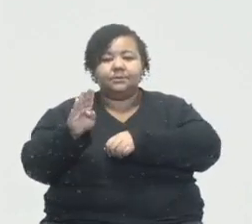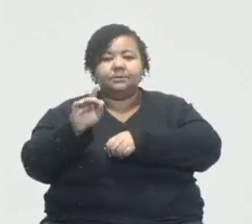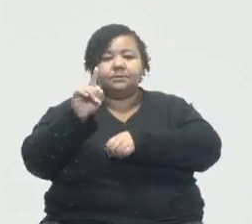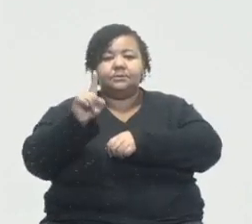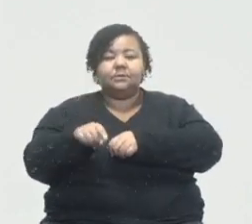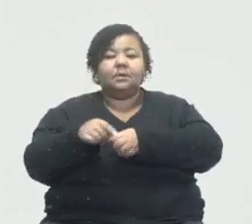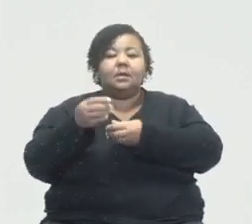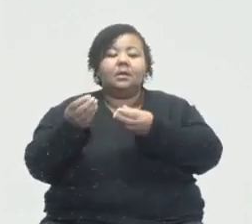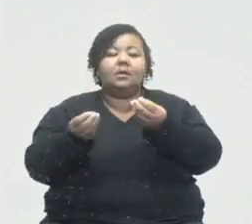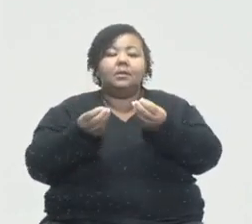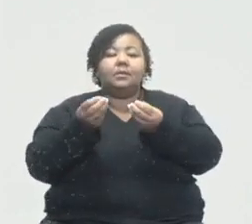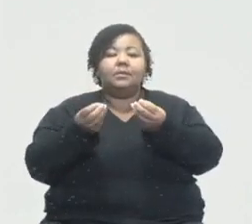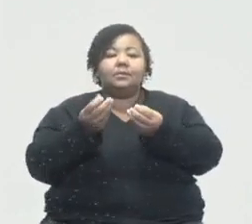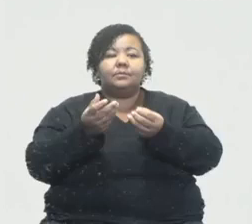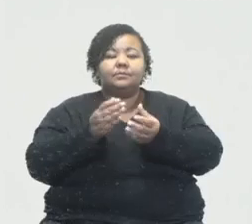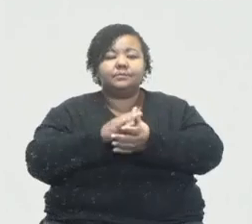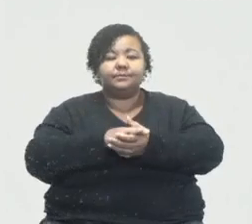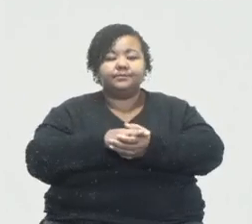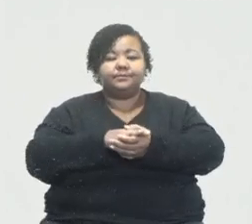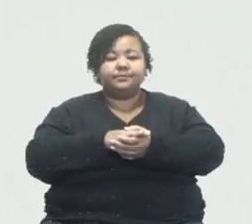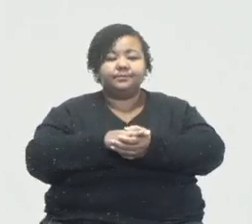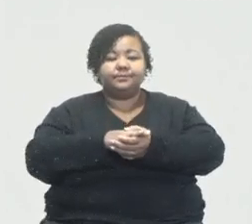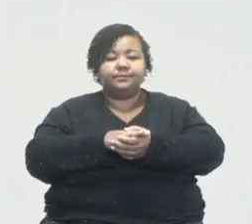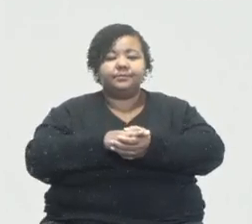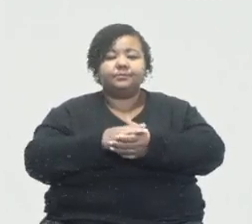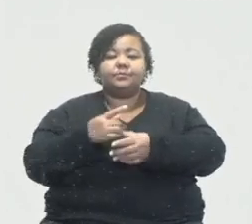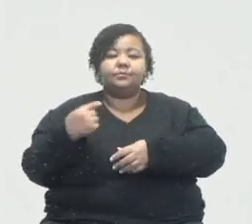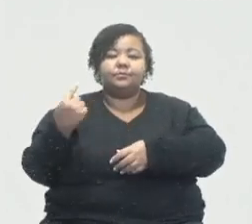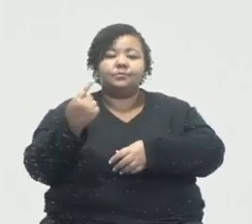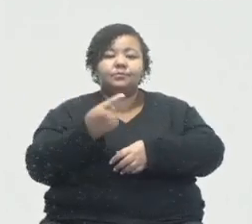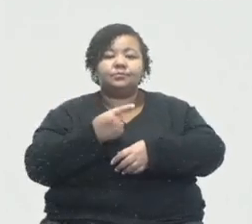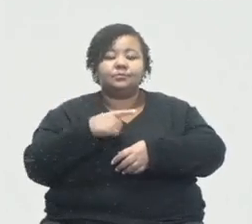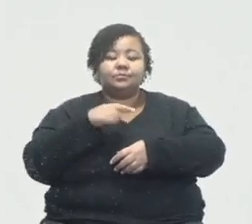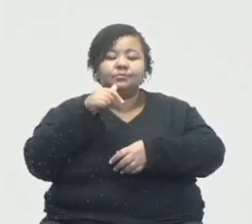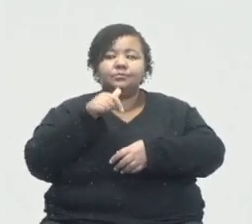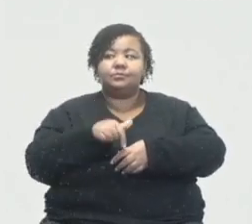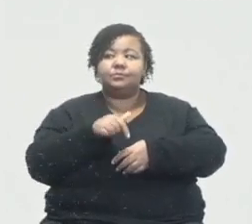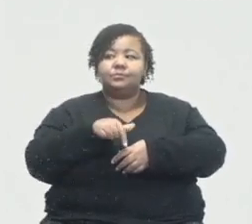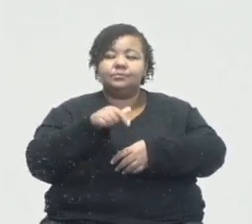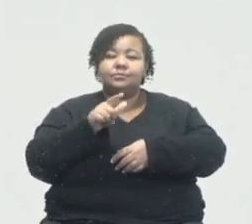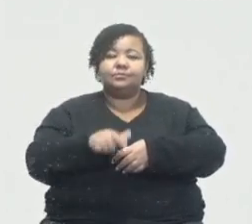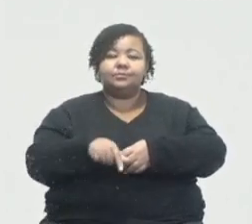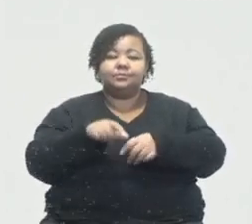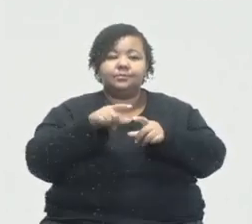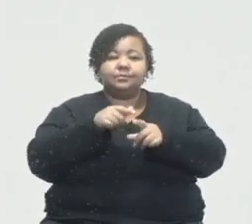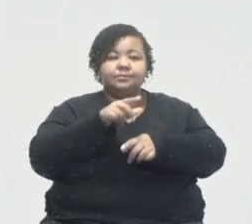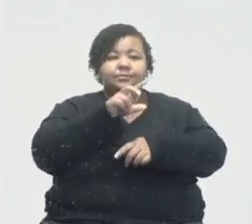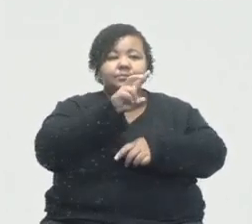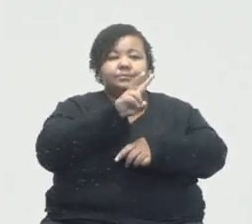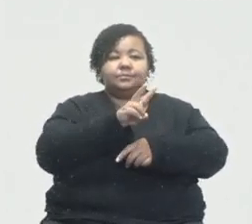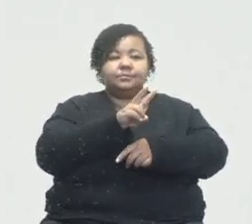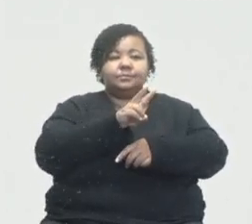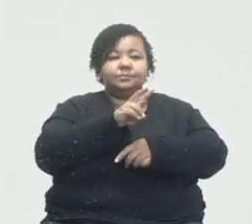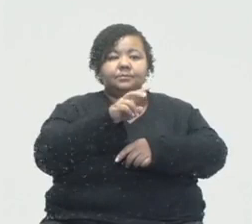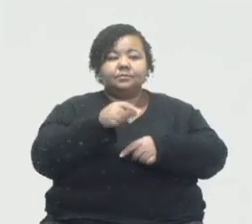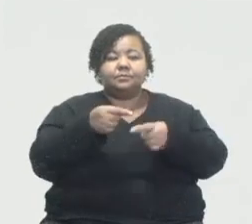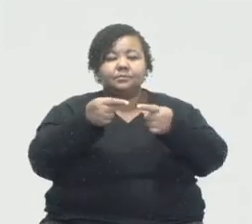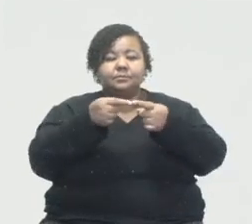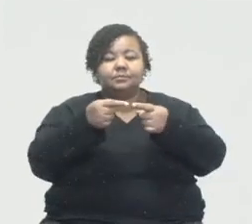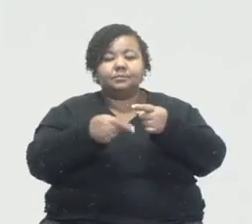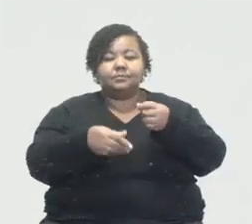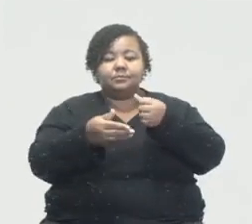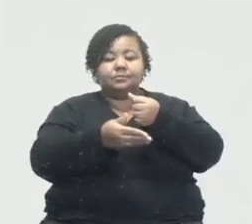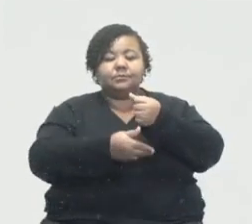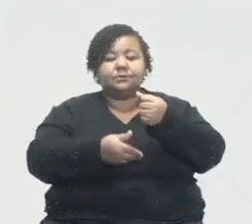ser definida da seguinte forma, na qual nós temos aqui as coordenadas de V em relação à